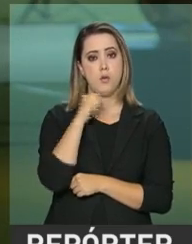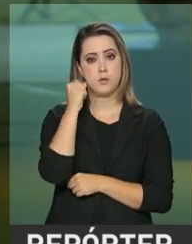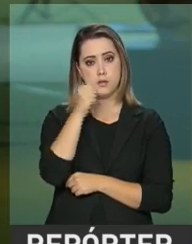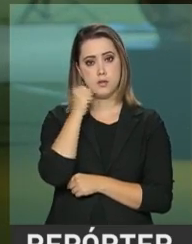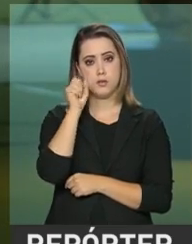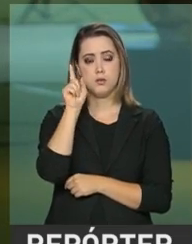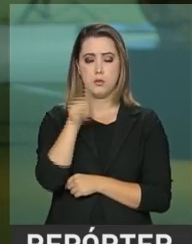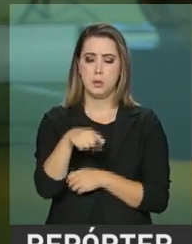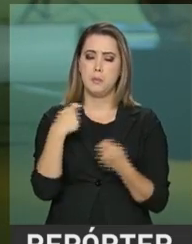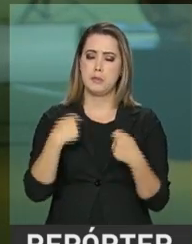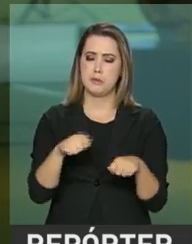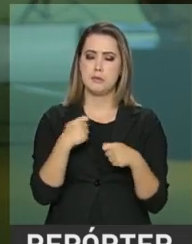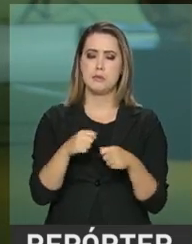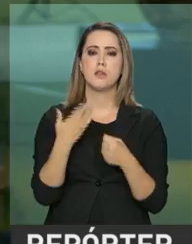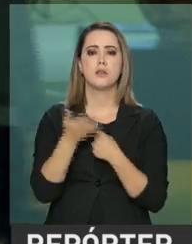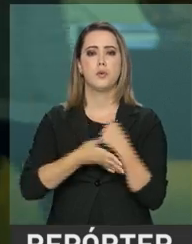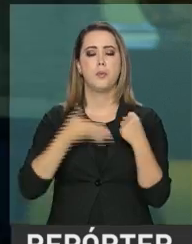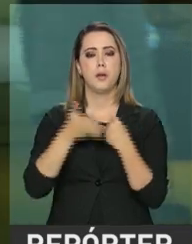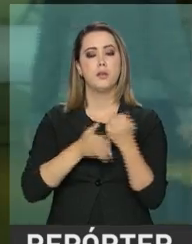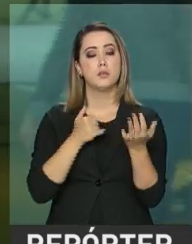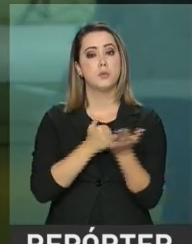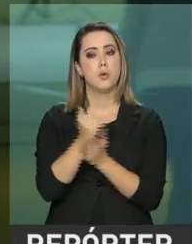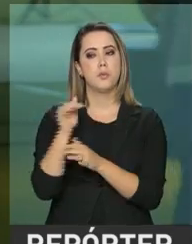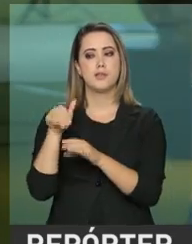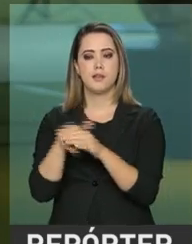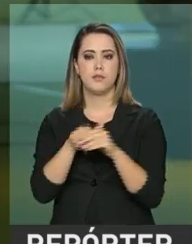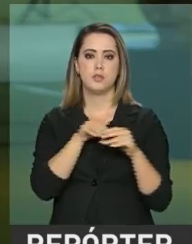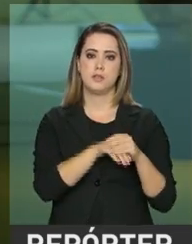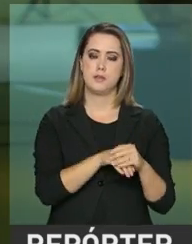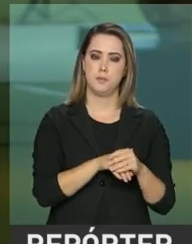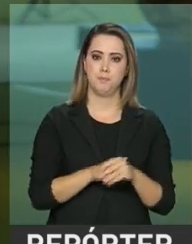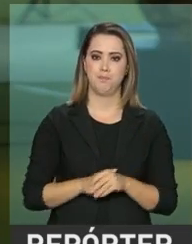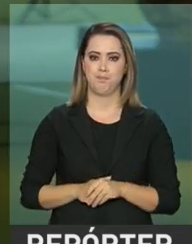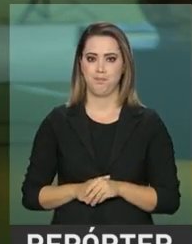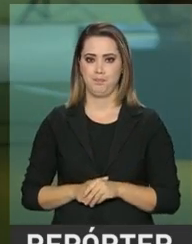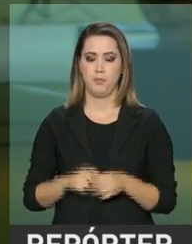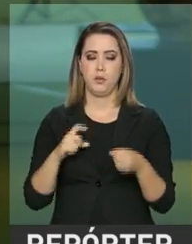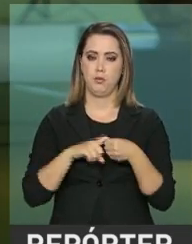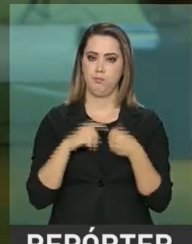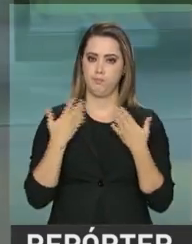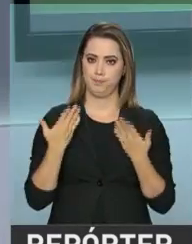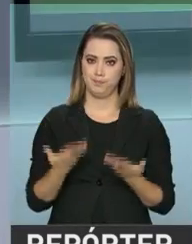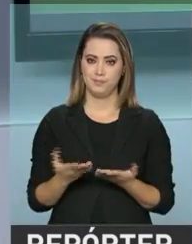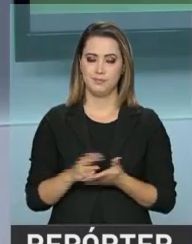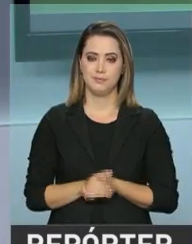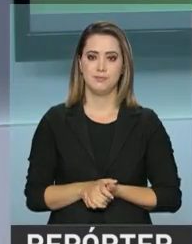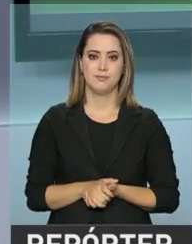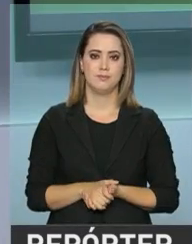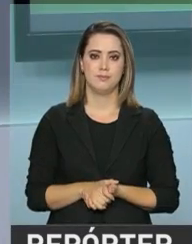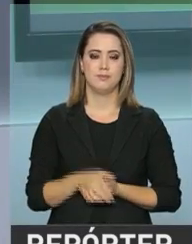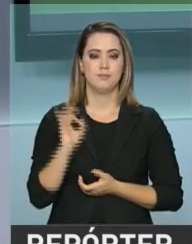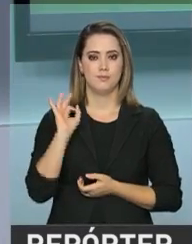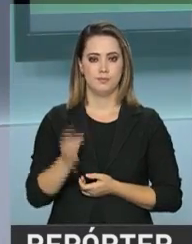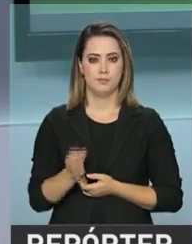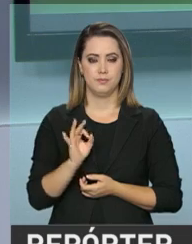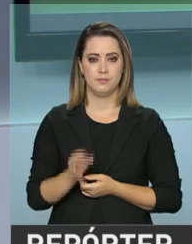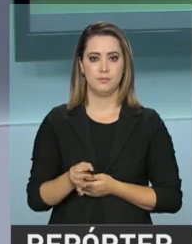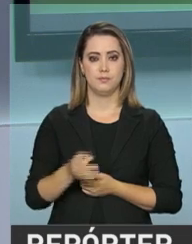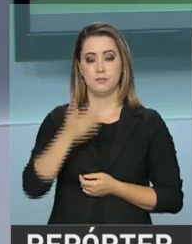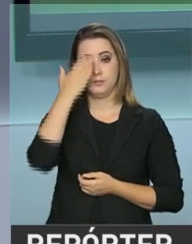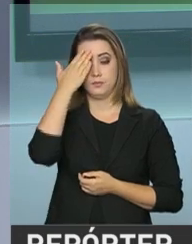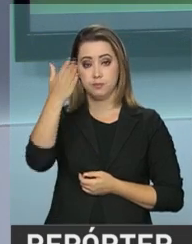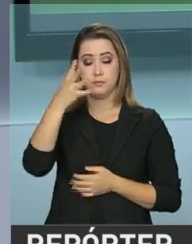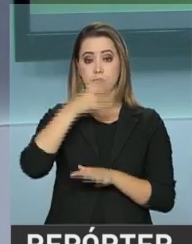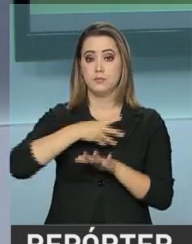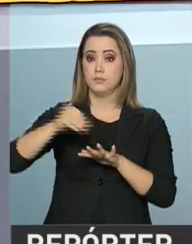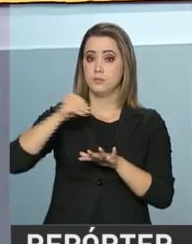que é o quórum mínimo para essas votações. Eu volto com você no estúdio, Roberto. Tá certo, Paulo. Muito obrigado